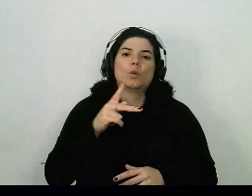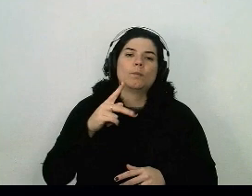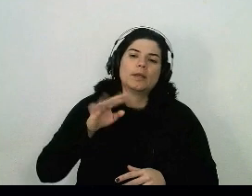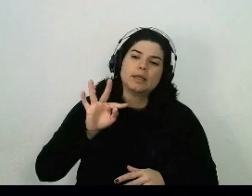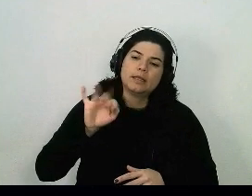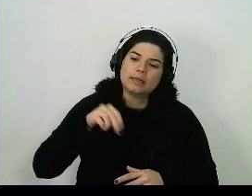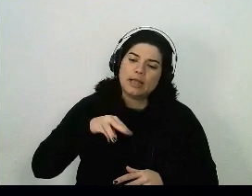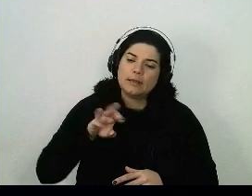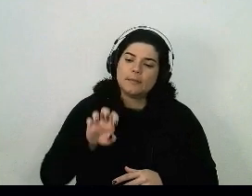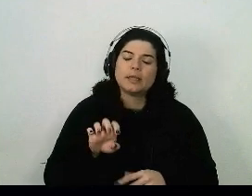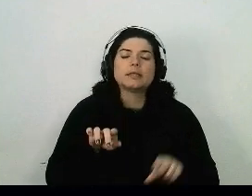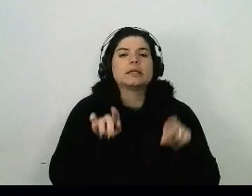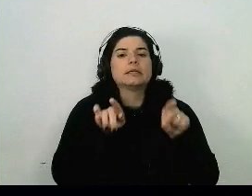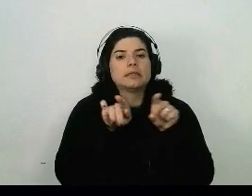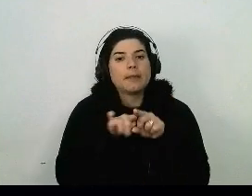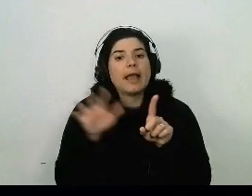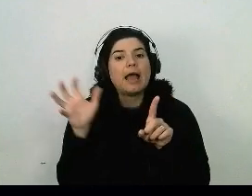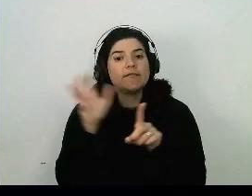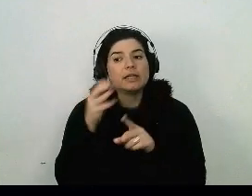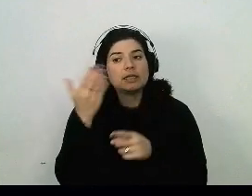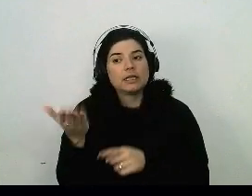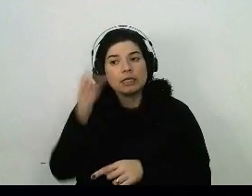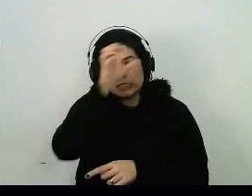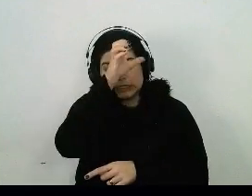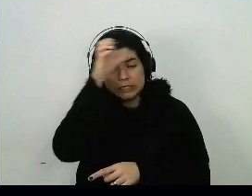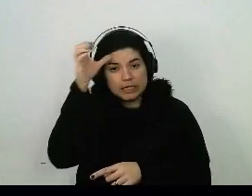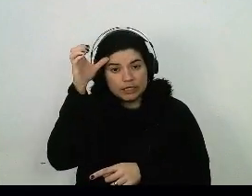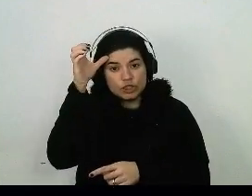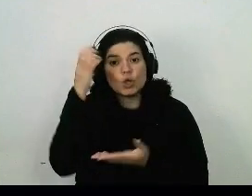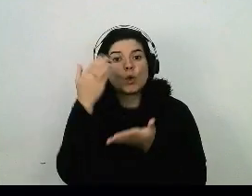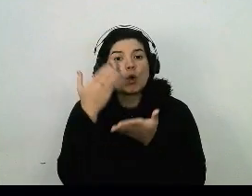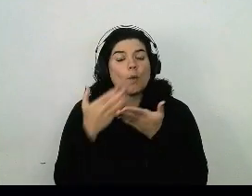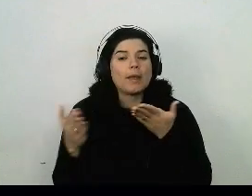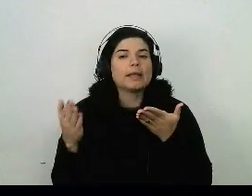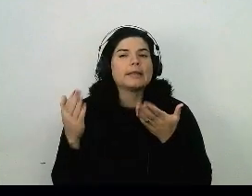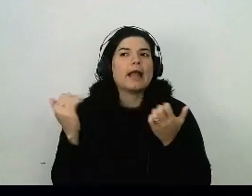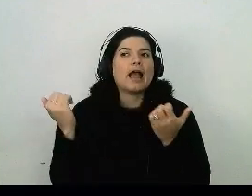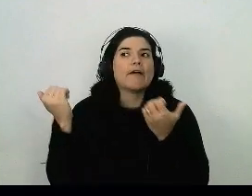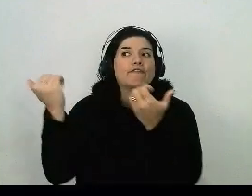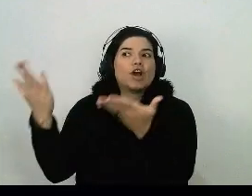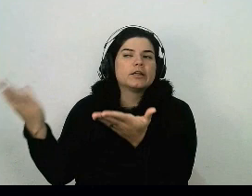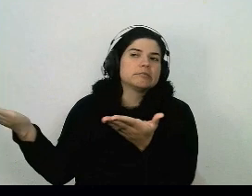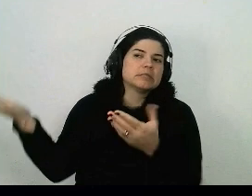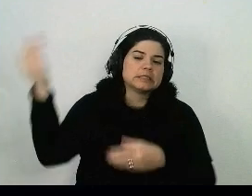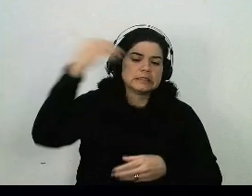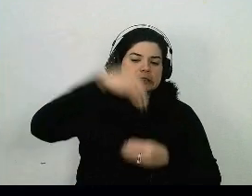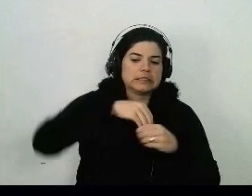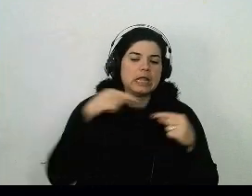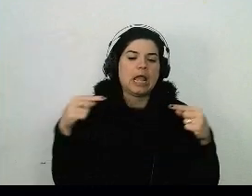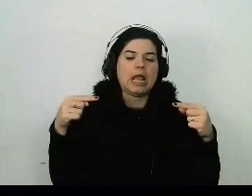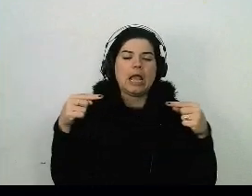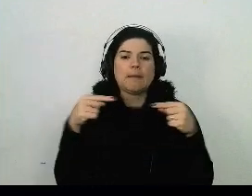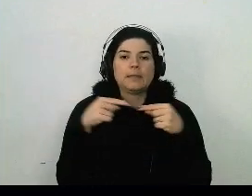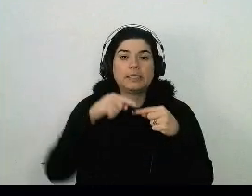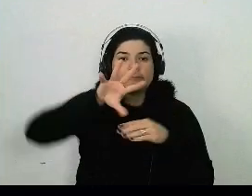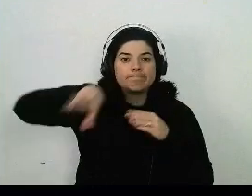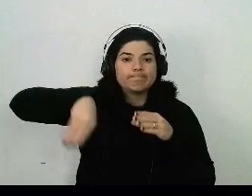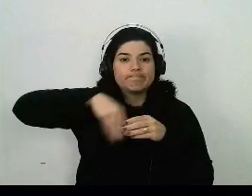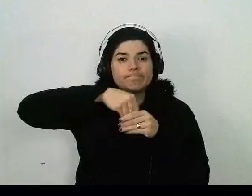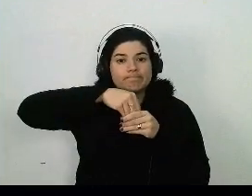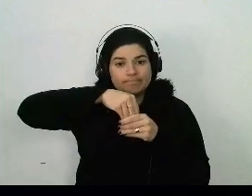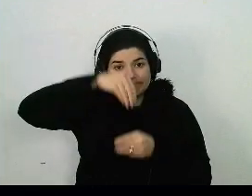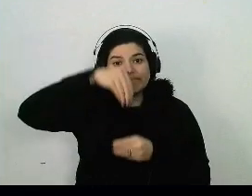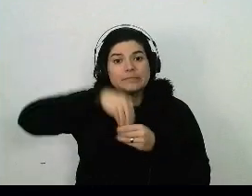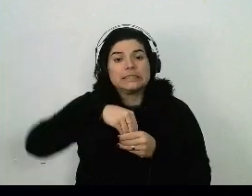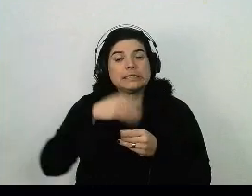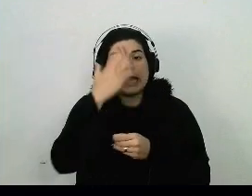o impacto no cliente então aqui a gente começa a trazer métricas de fora para dentro do quanto o nosso cliente interno ou externo está satisfeito